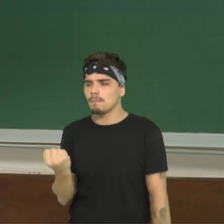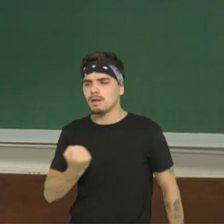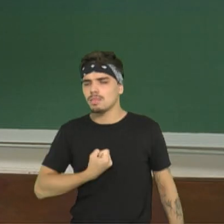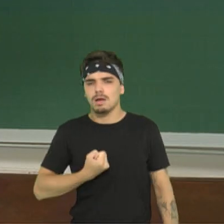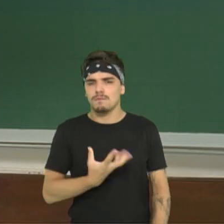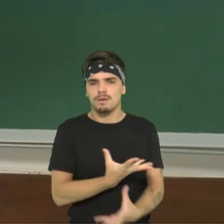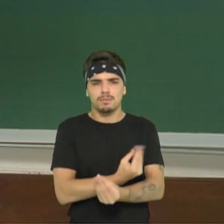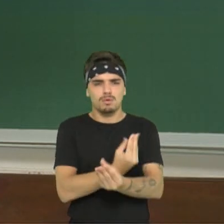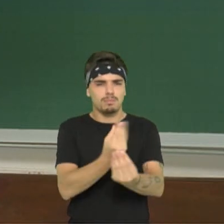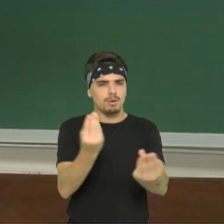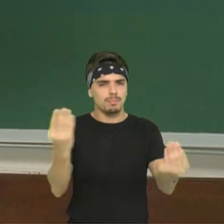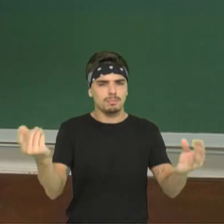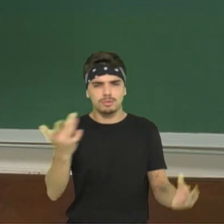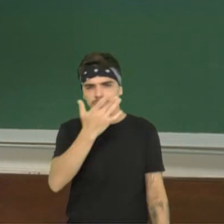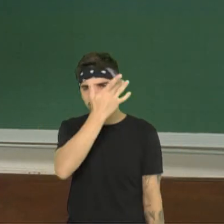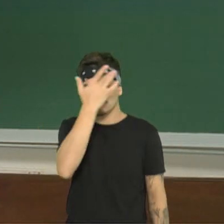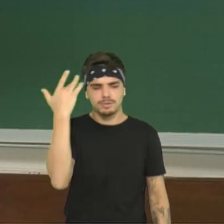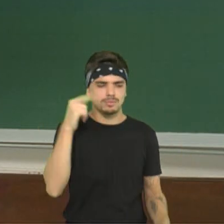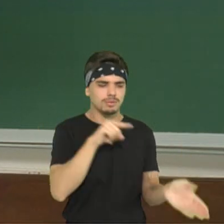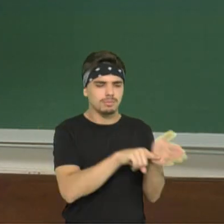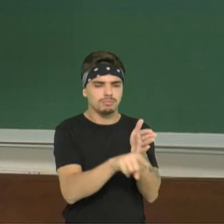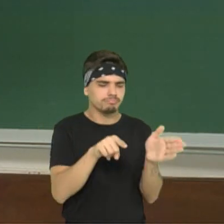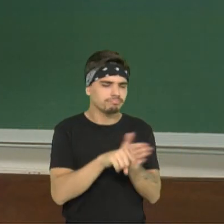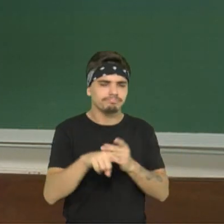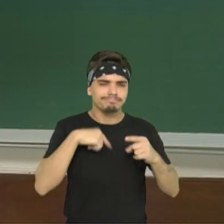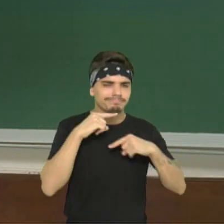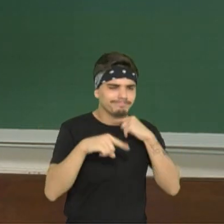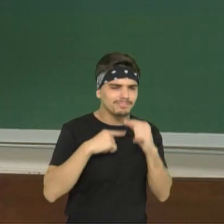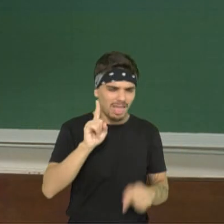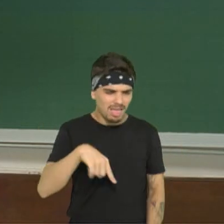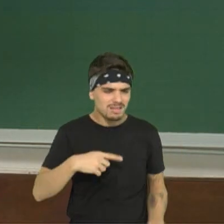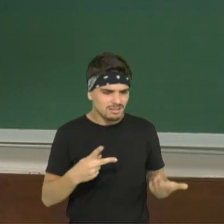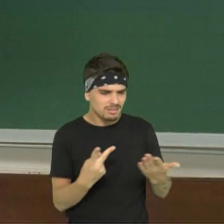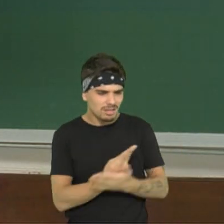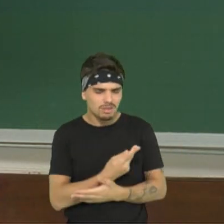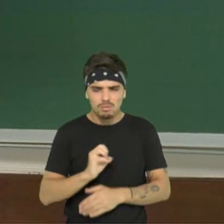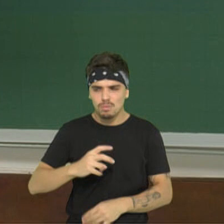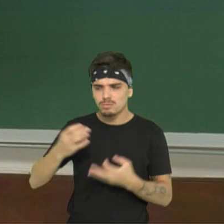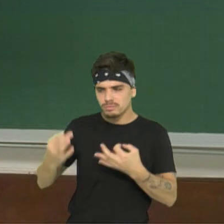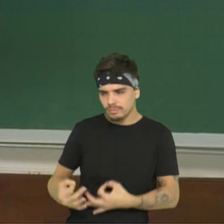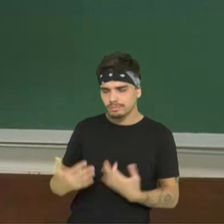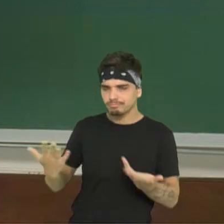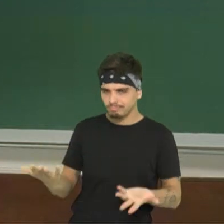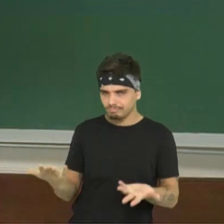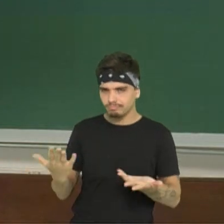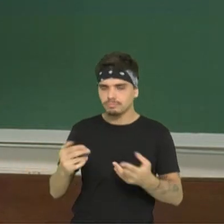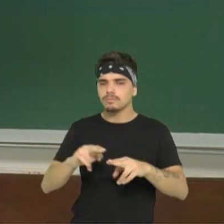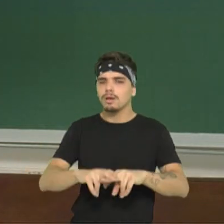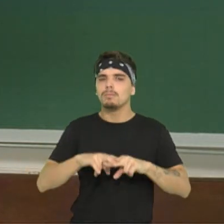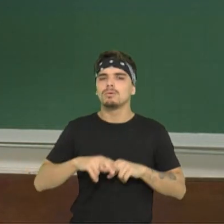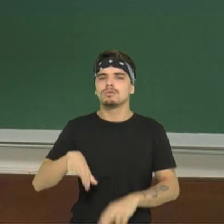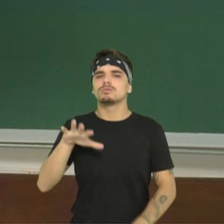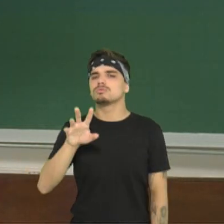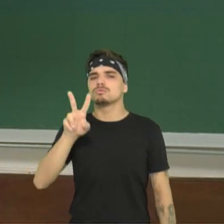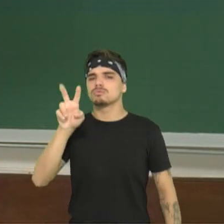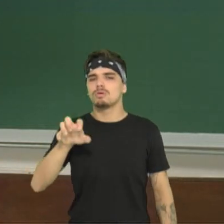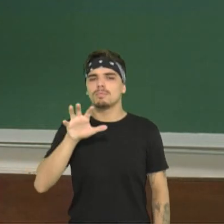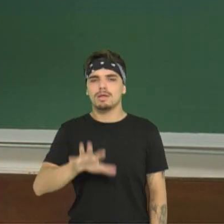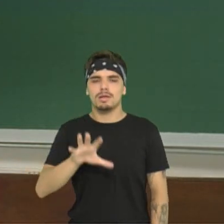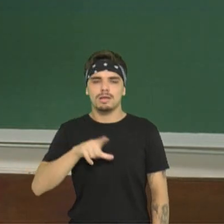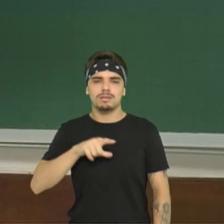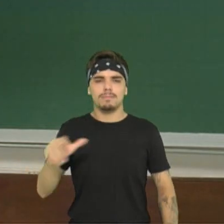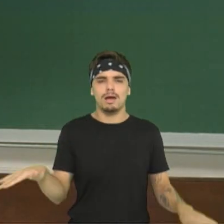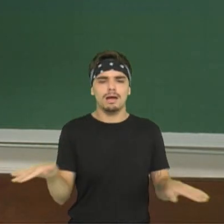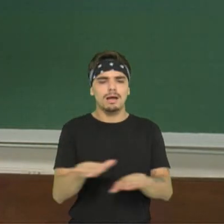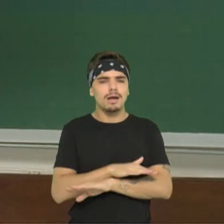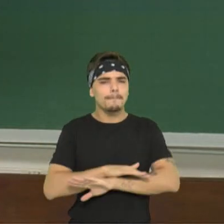de pessoas sem se perguntar se o que ele estava fazendo era certo ou errado. Sobre essa questão da banalidade